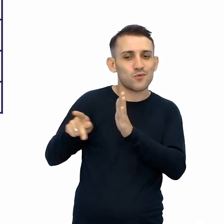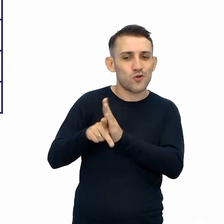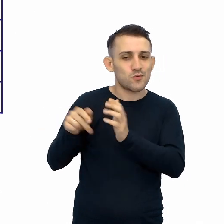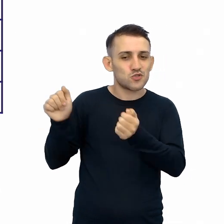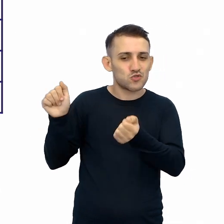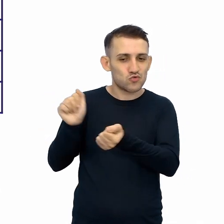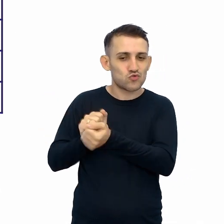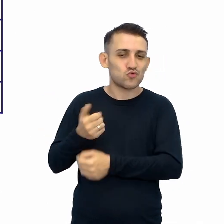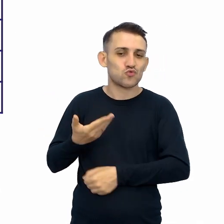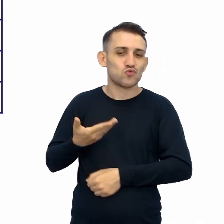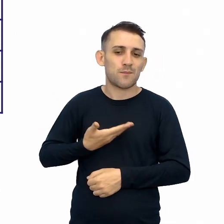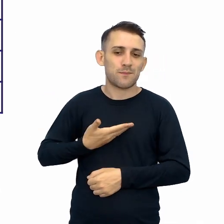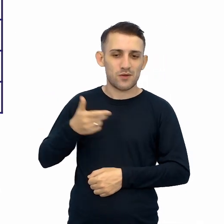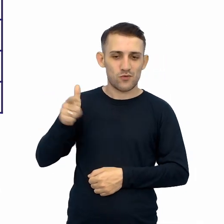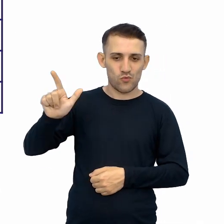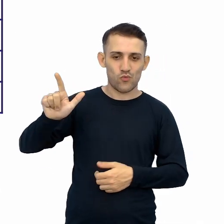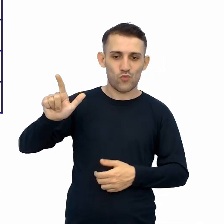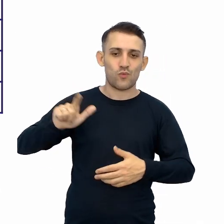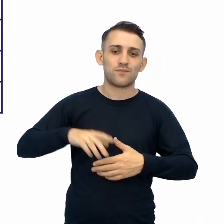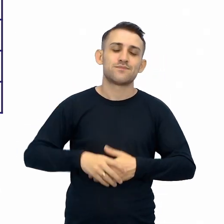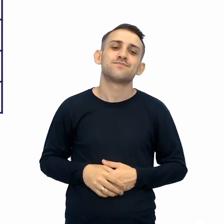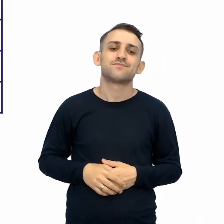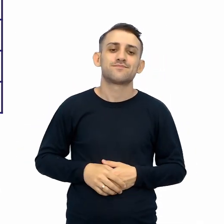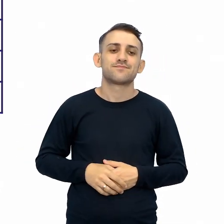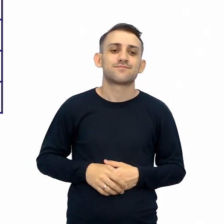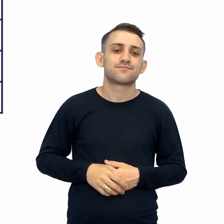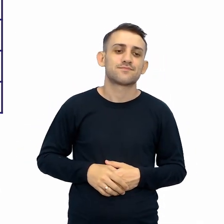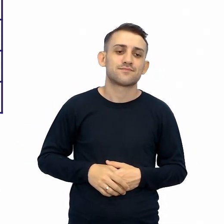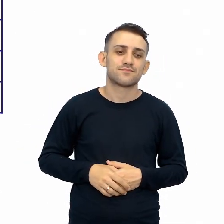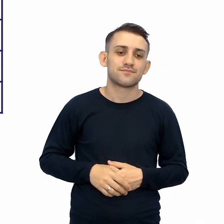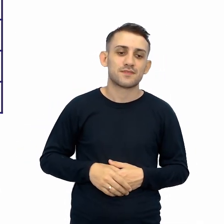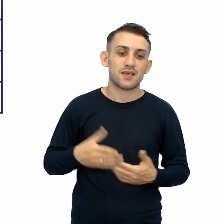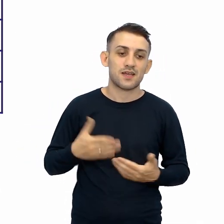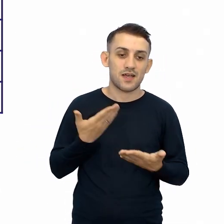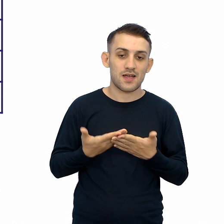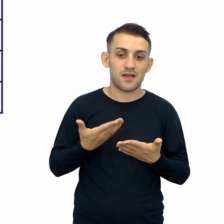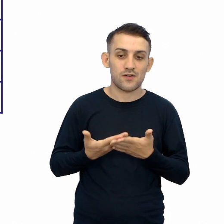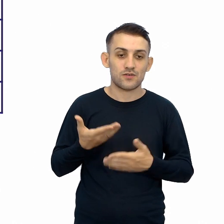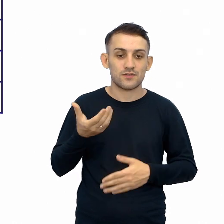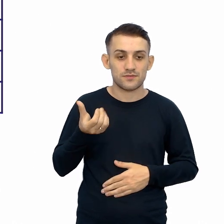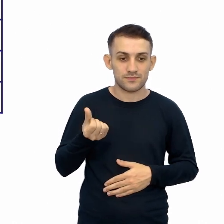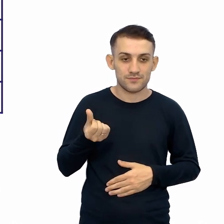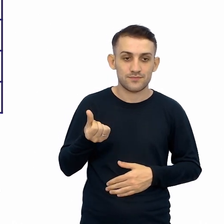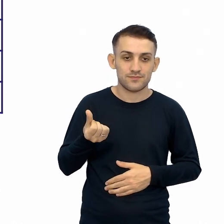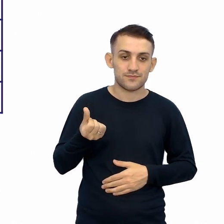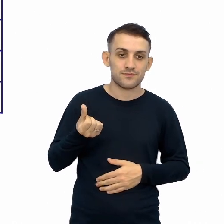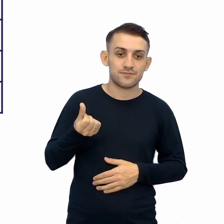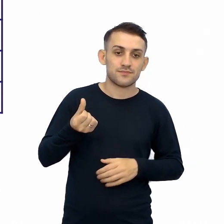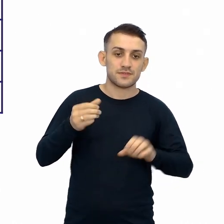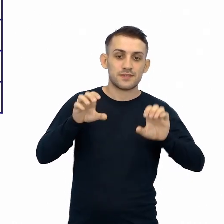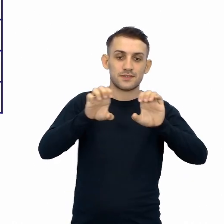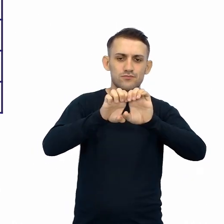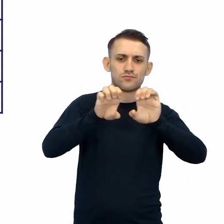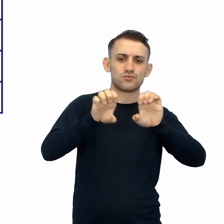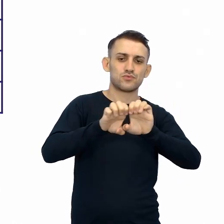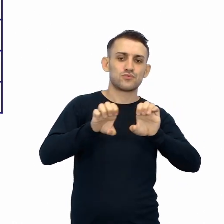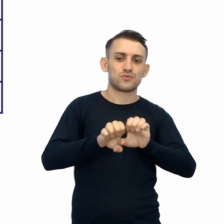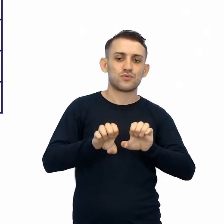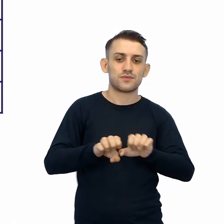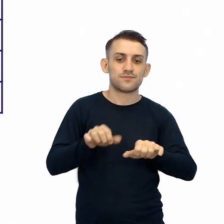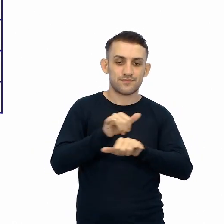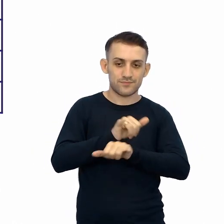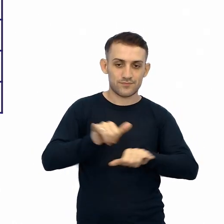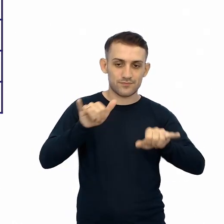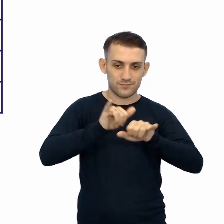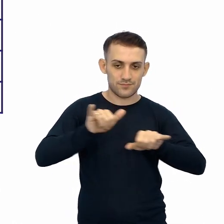o restante da turma. Vamos em frente. Aula 6, estruturando notícias. A